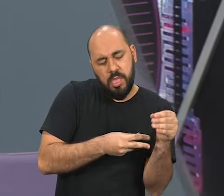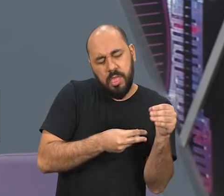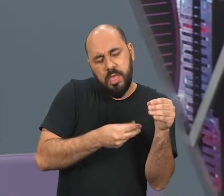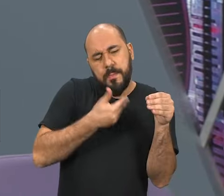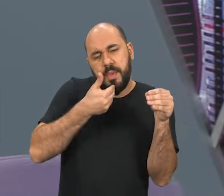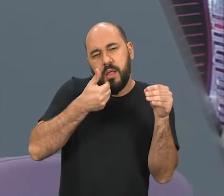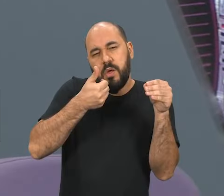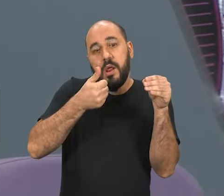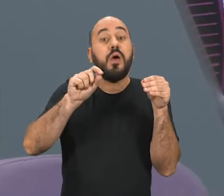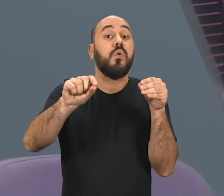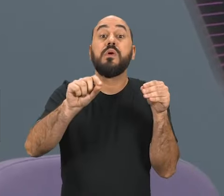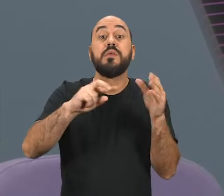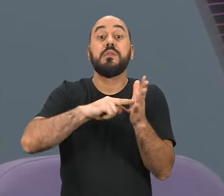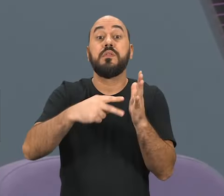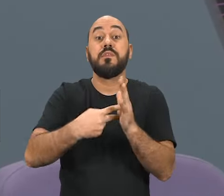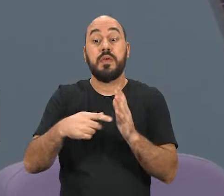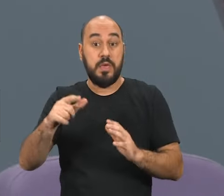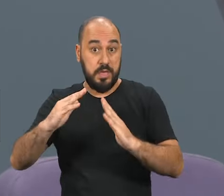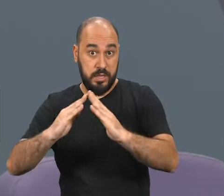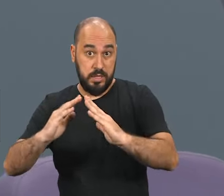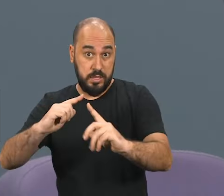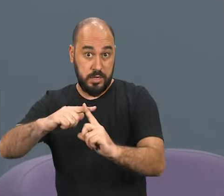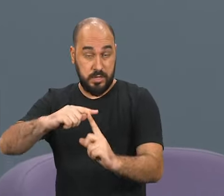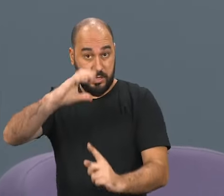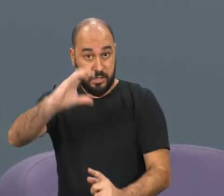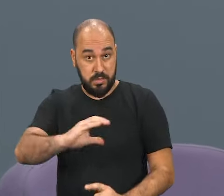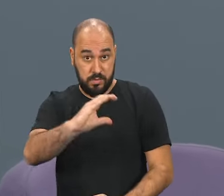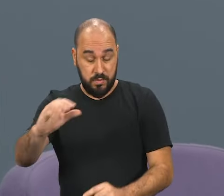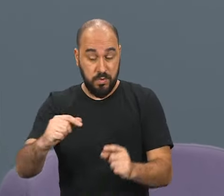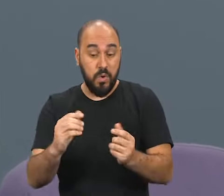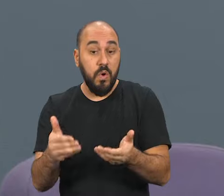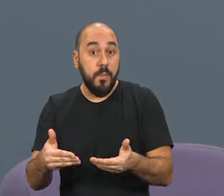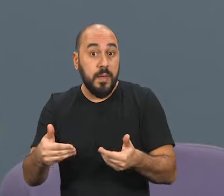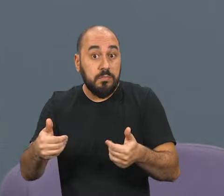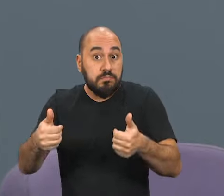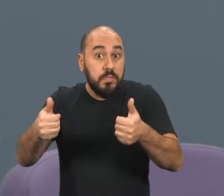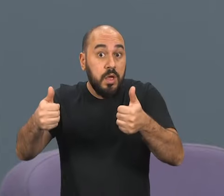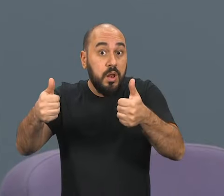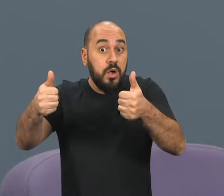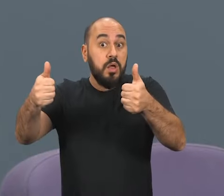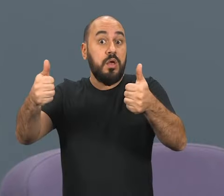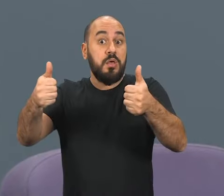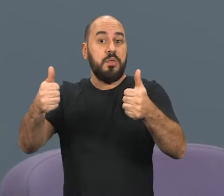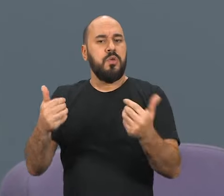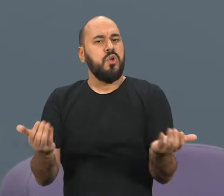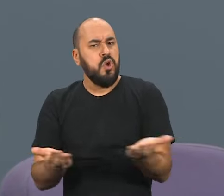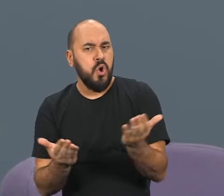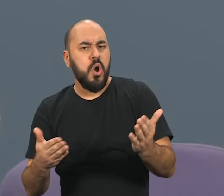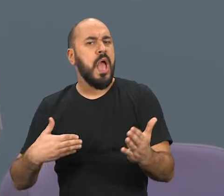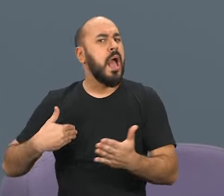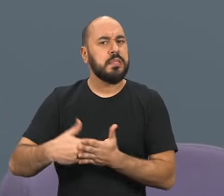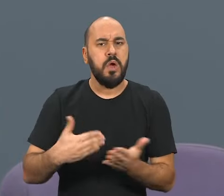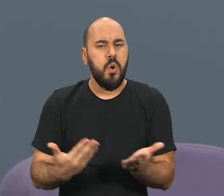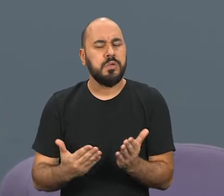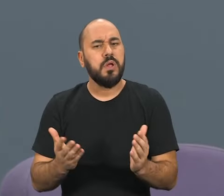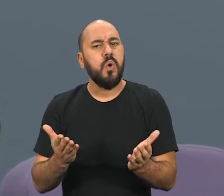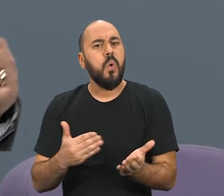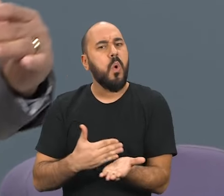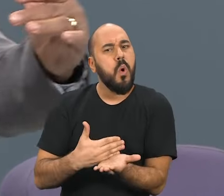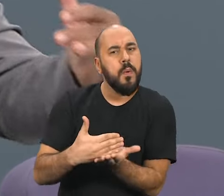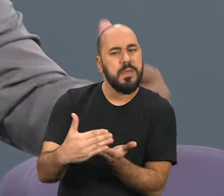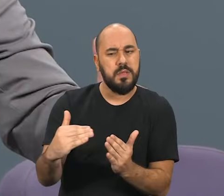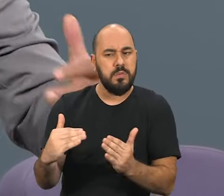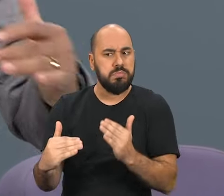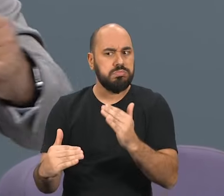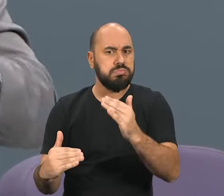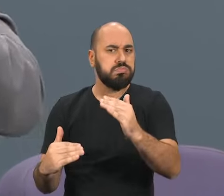essa ferida mortal ainda não foi totalmente curada, ela está em processo de cura. Por isso que hoje você vê o sistema papal,